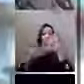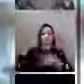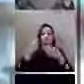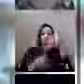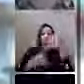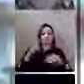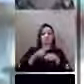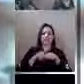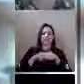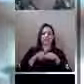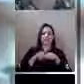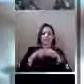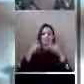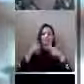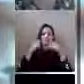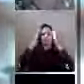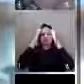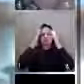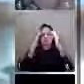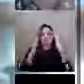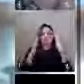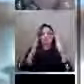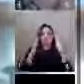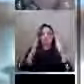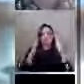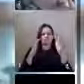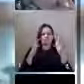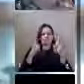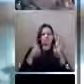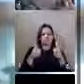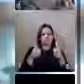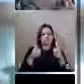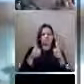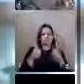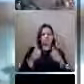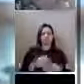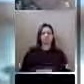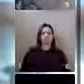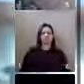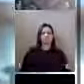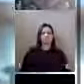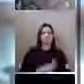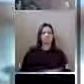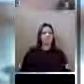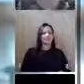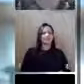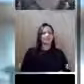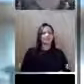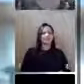aí para fazer o que tem que ser feito no presente momento. Muito bem.